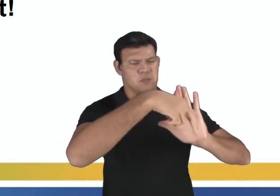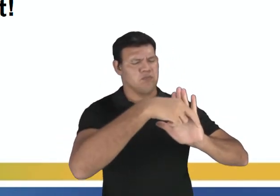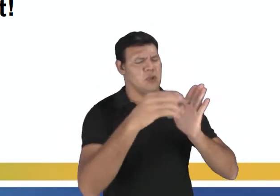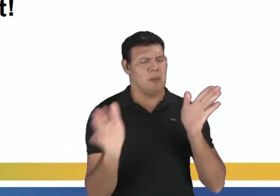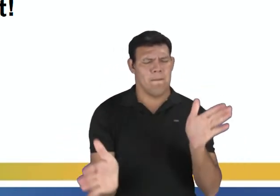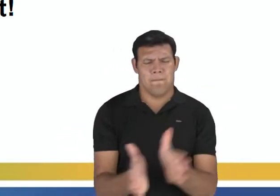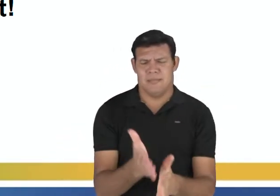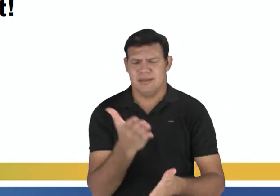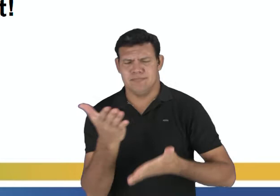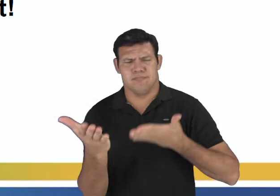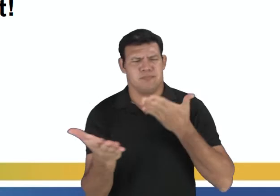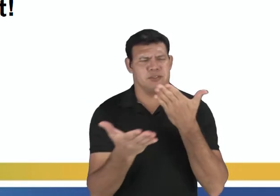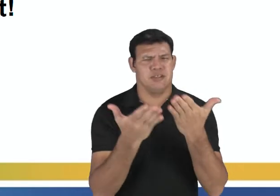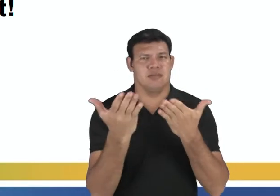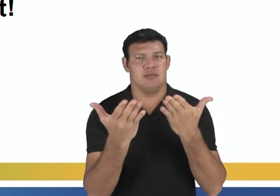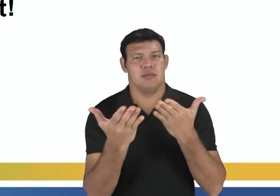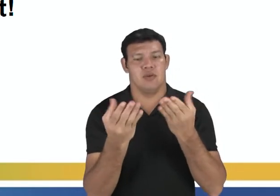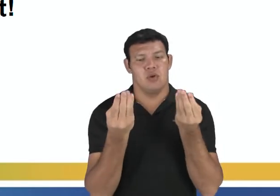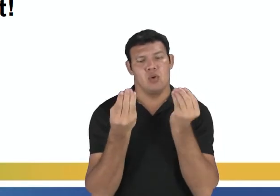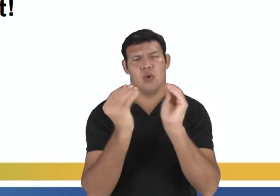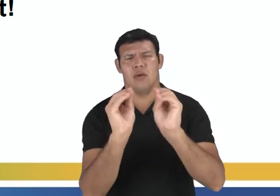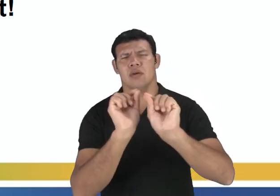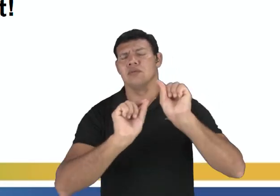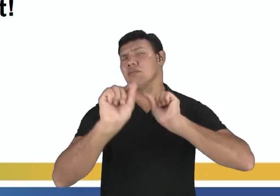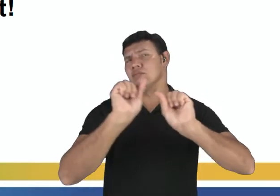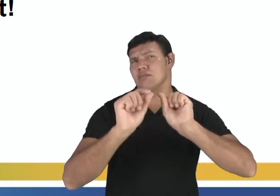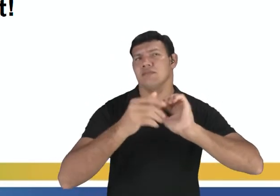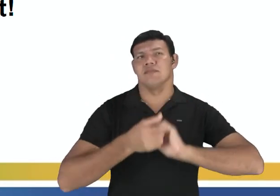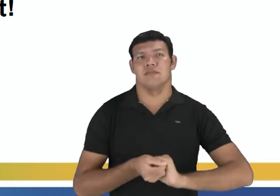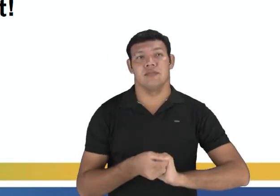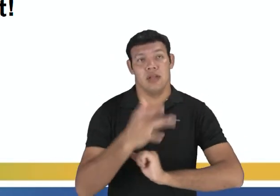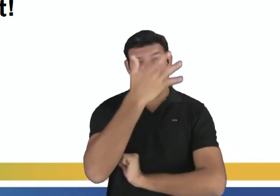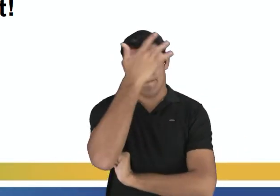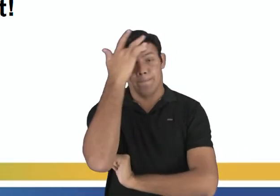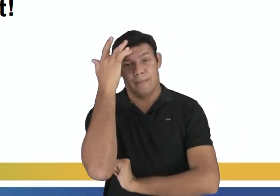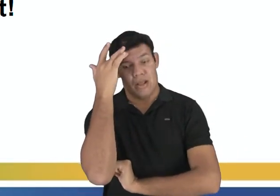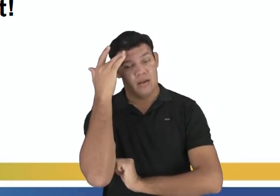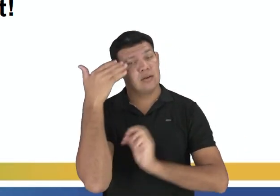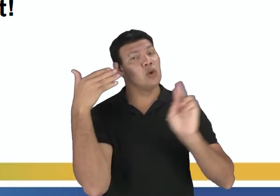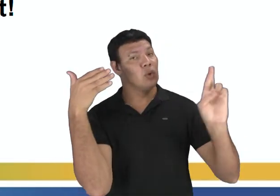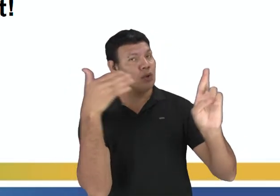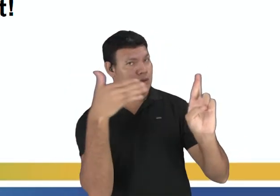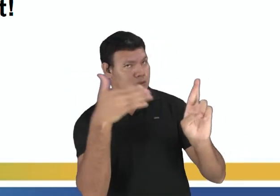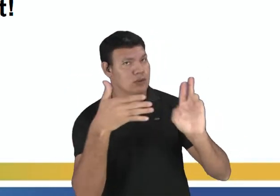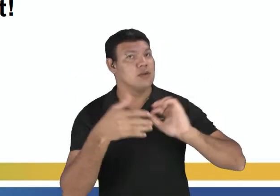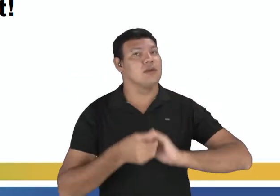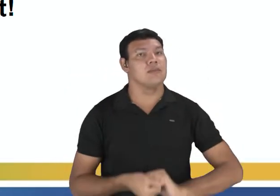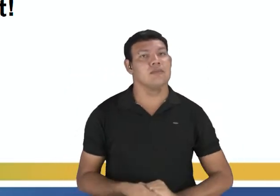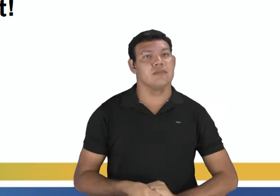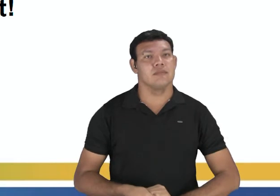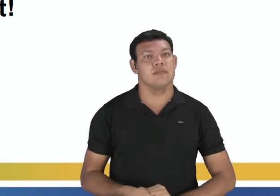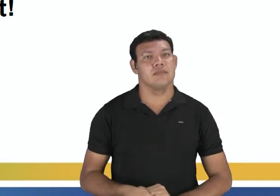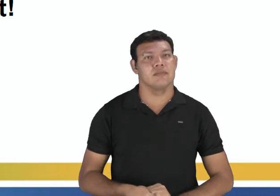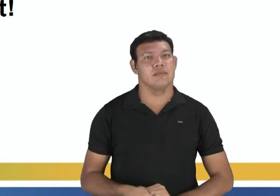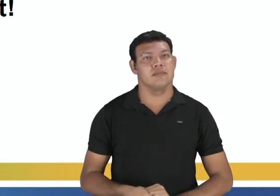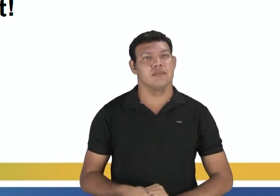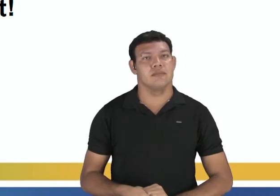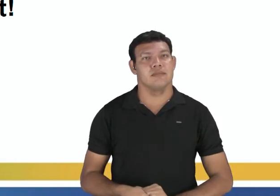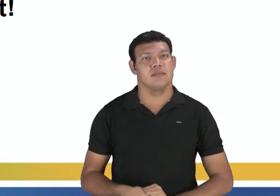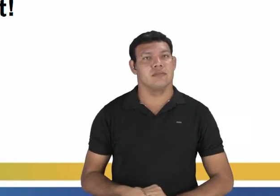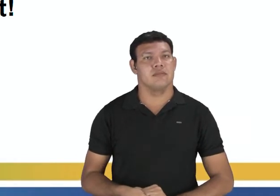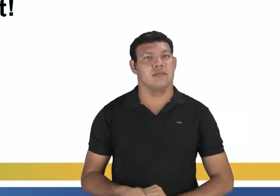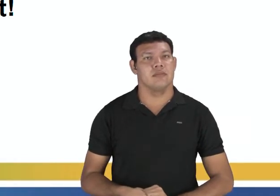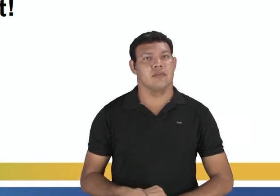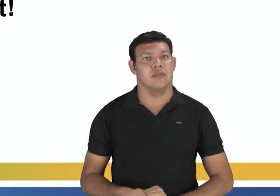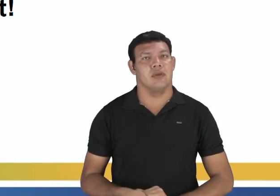Paul, eu estou falando de uma pessoa, né? Quando eu falo de pessoa, eu vou usar... Eu posso